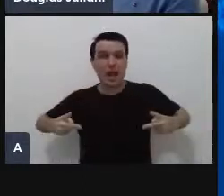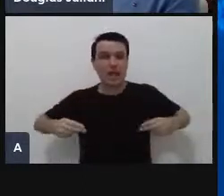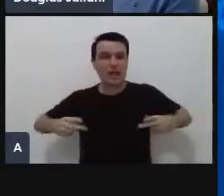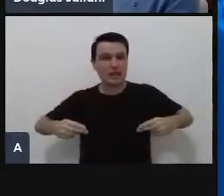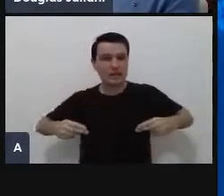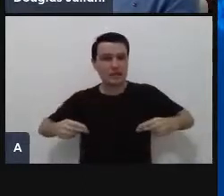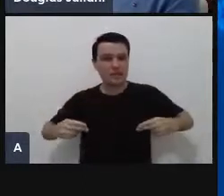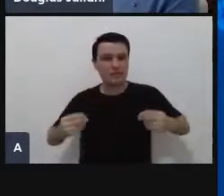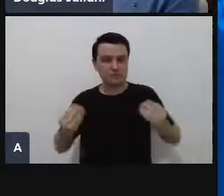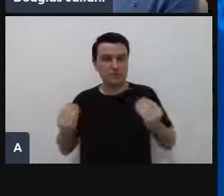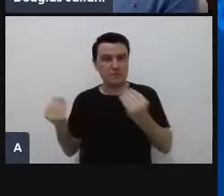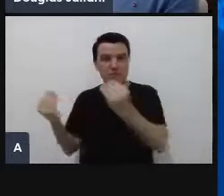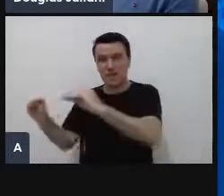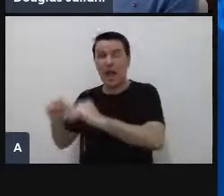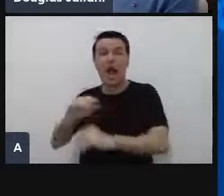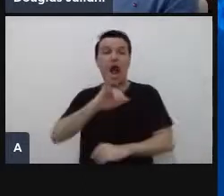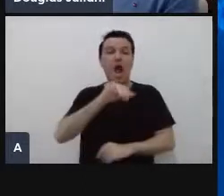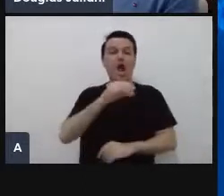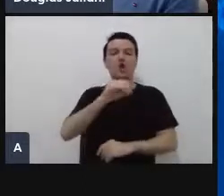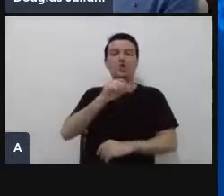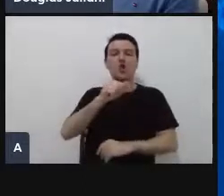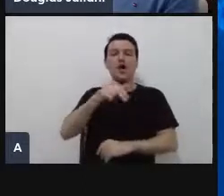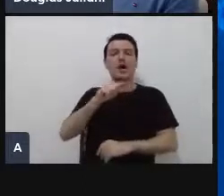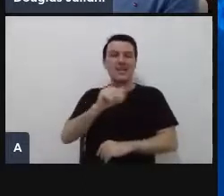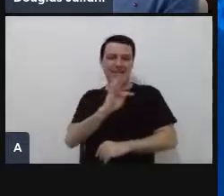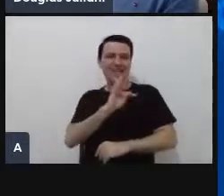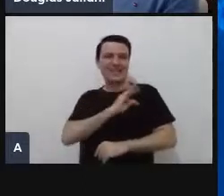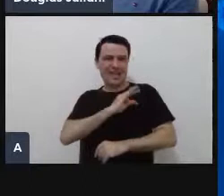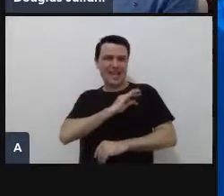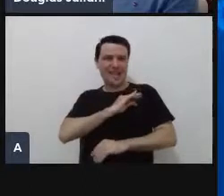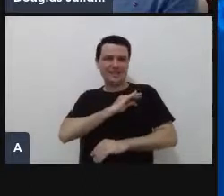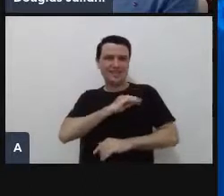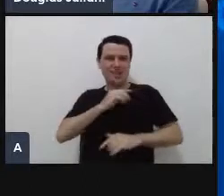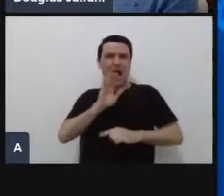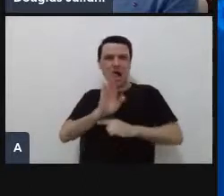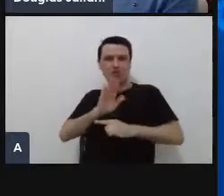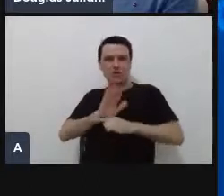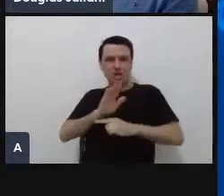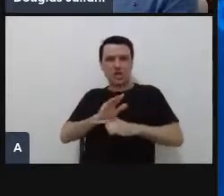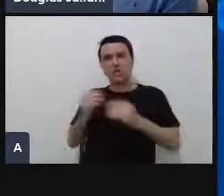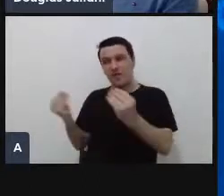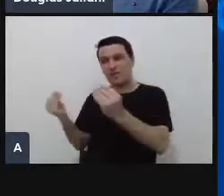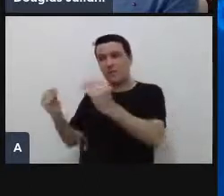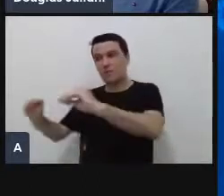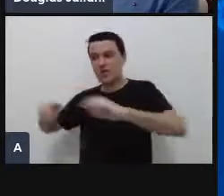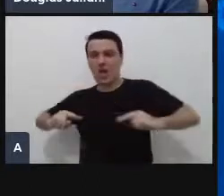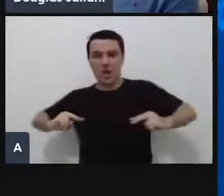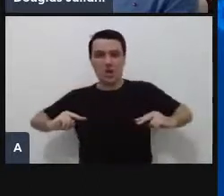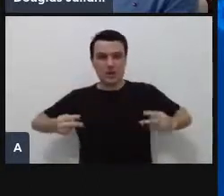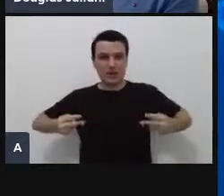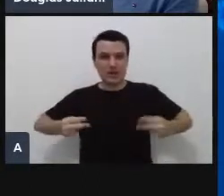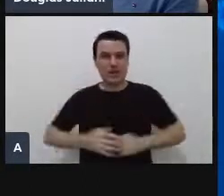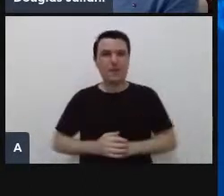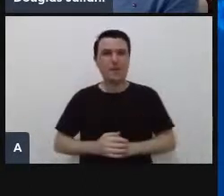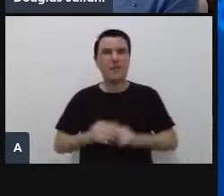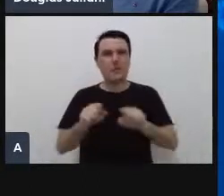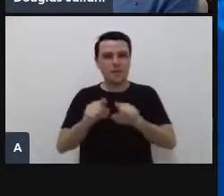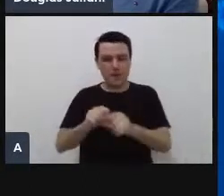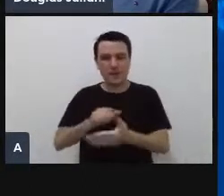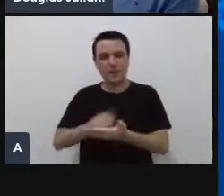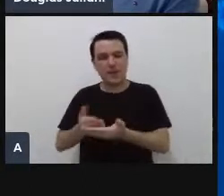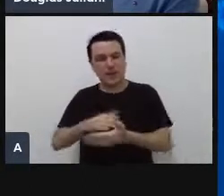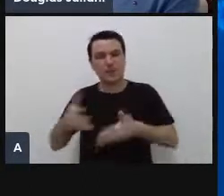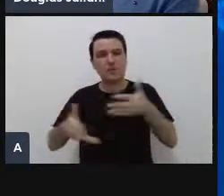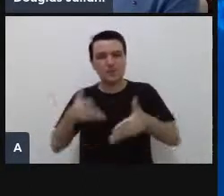Joana te agradeço a Joana que está nos nossos bastidores aqui auxiliando também agradeço Joana assim como os nossos intérpretes